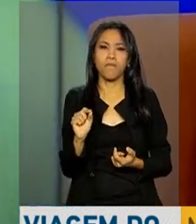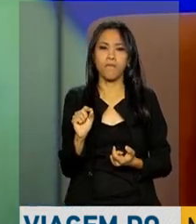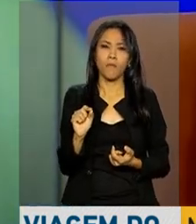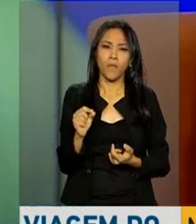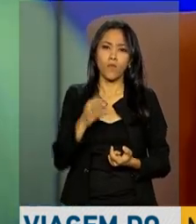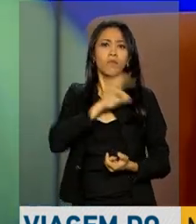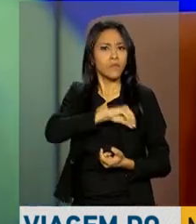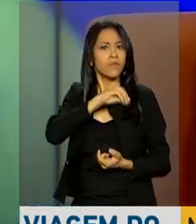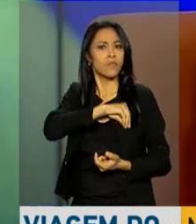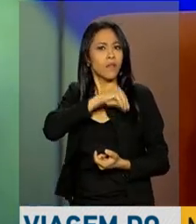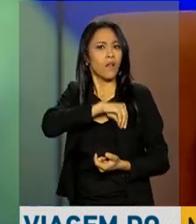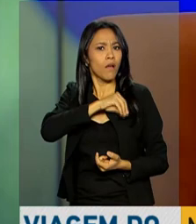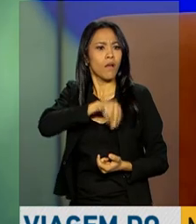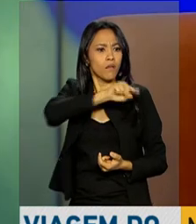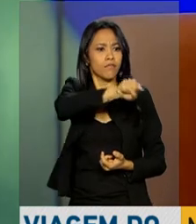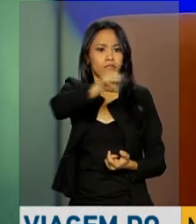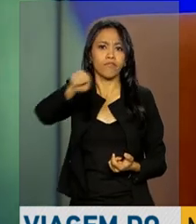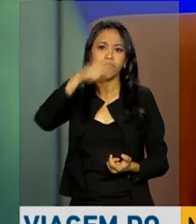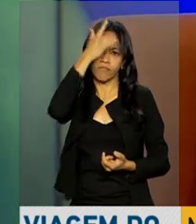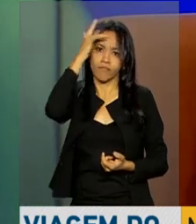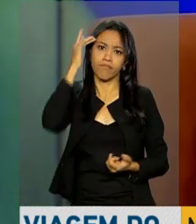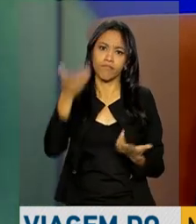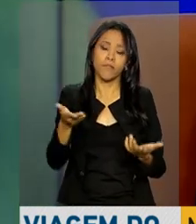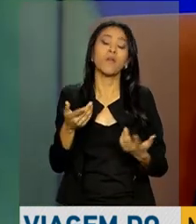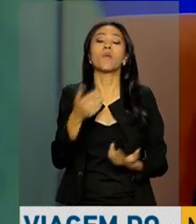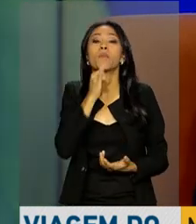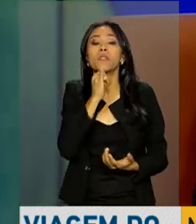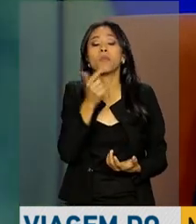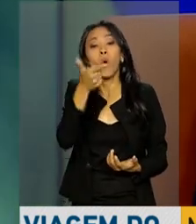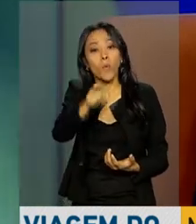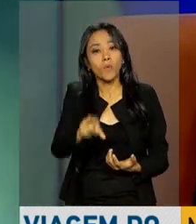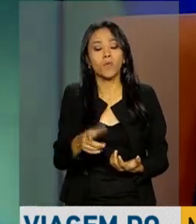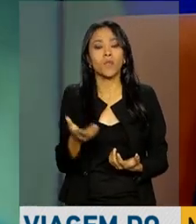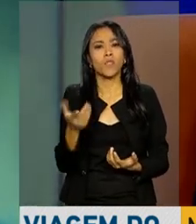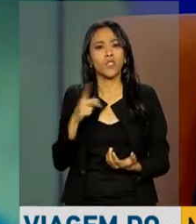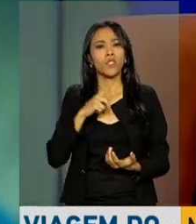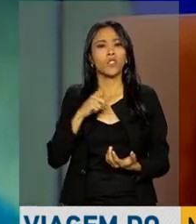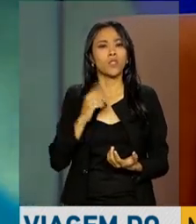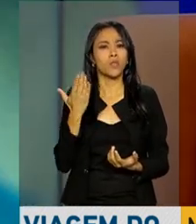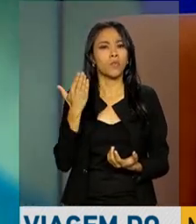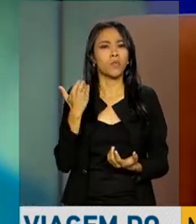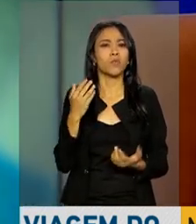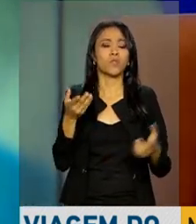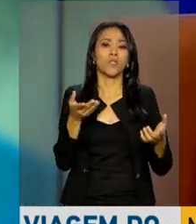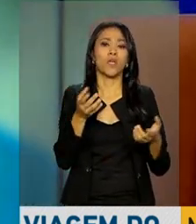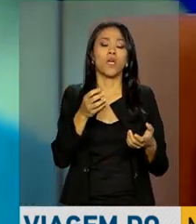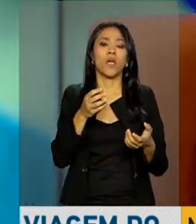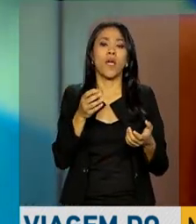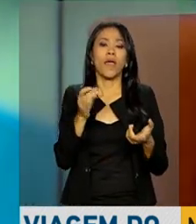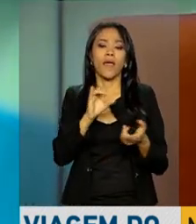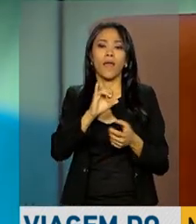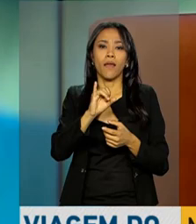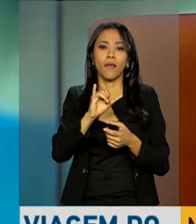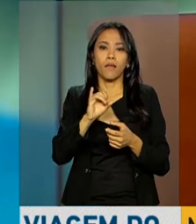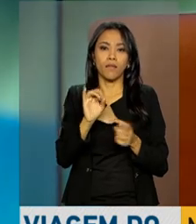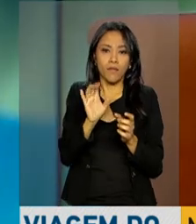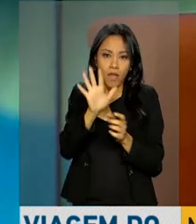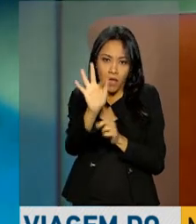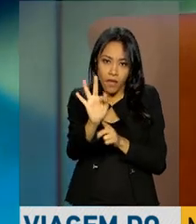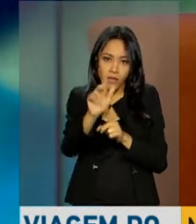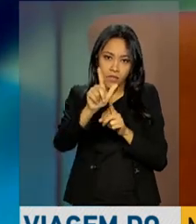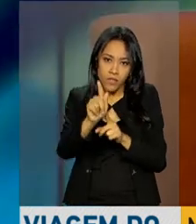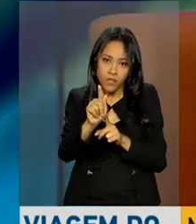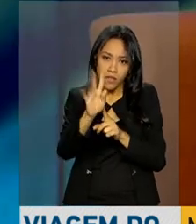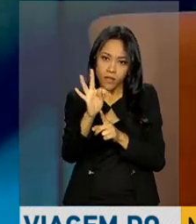o salário, né? Então, eu lhe dou mais um exemplo. Nós tínhamos lá as chamadas contas inativas do Fundo de Garantia por